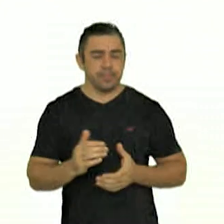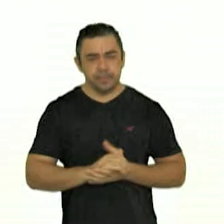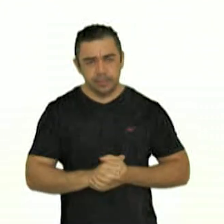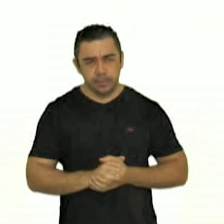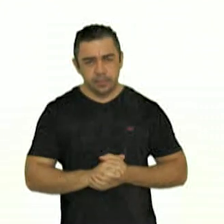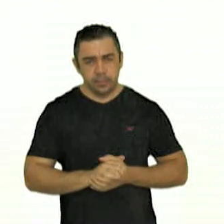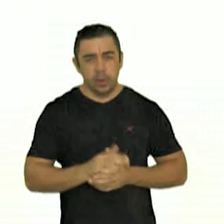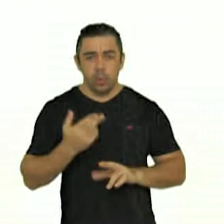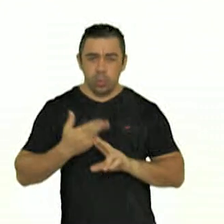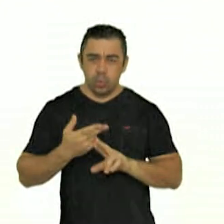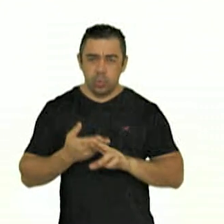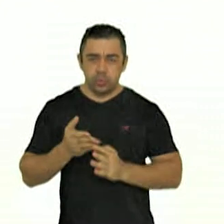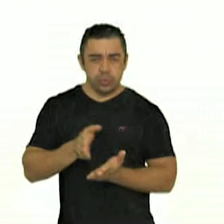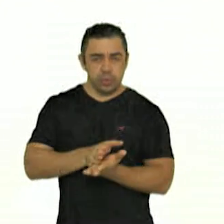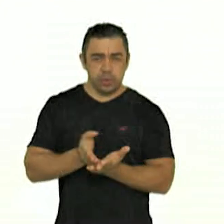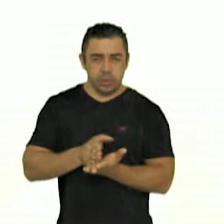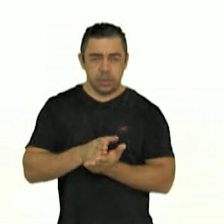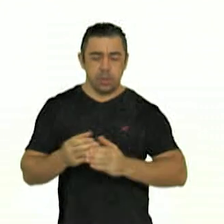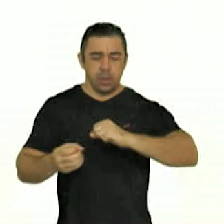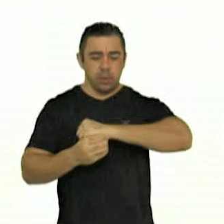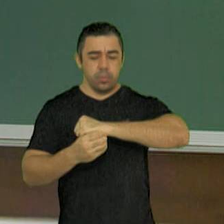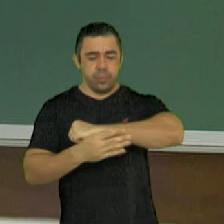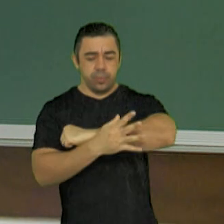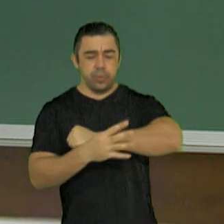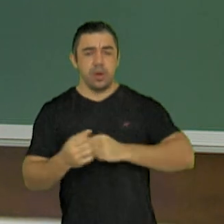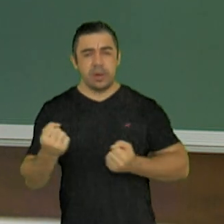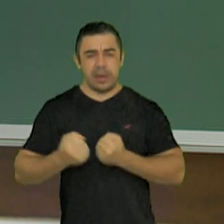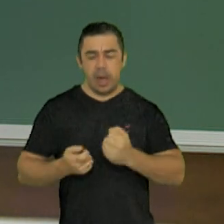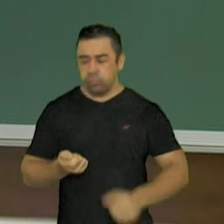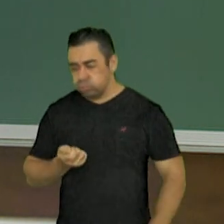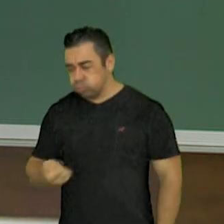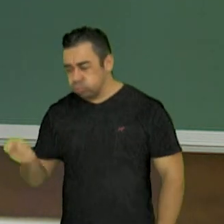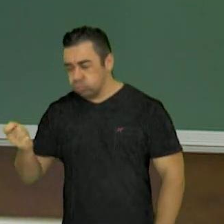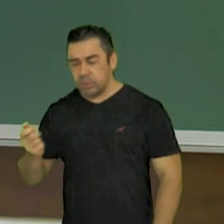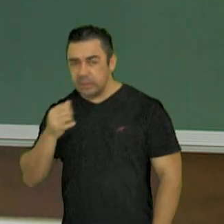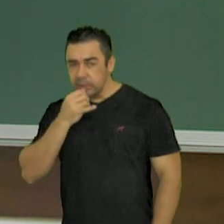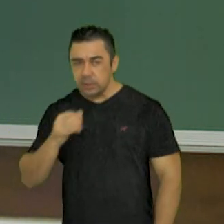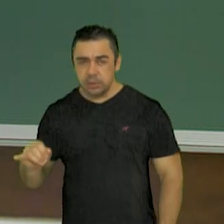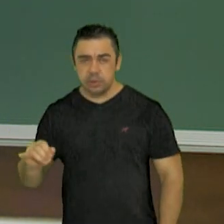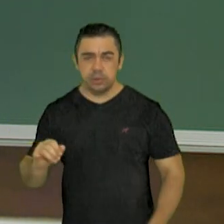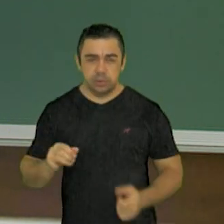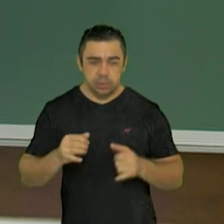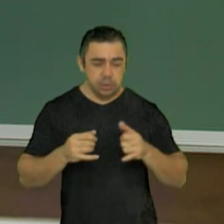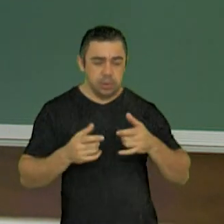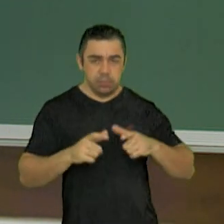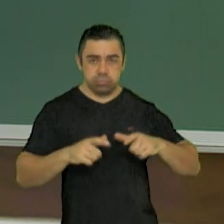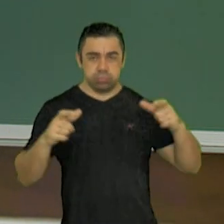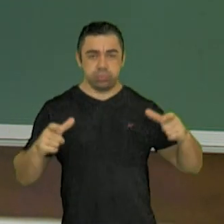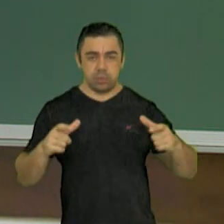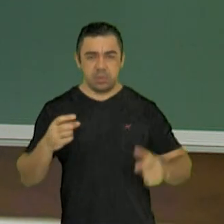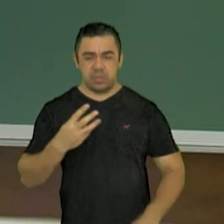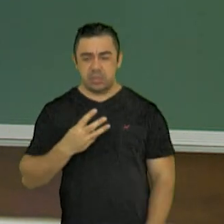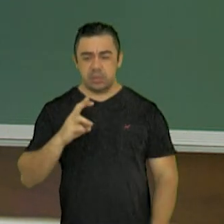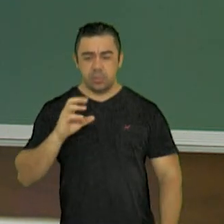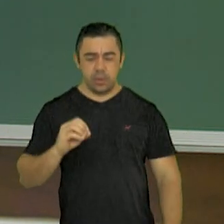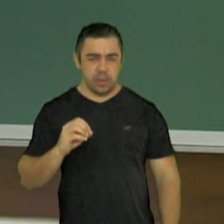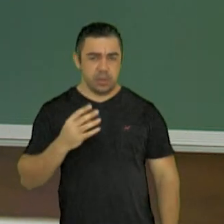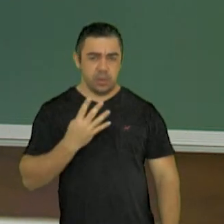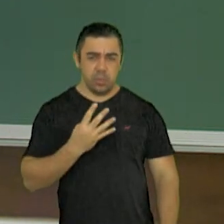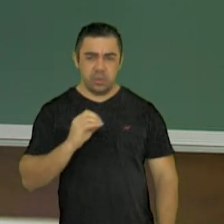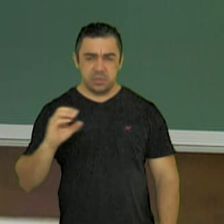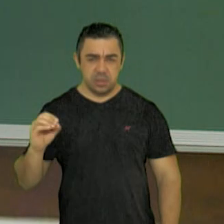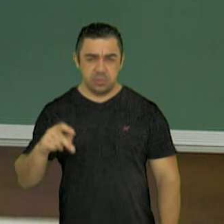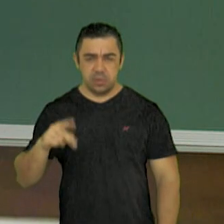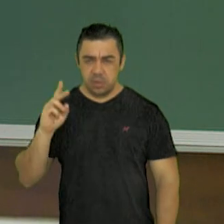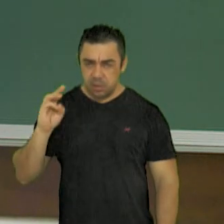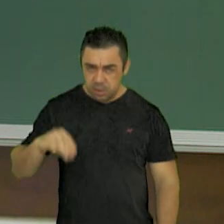dos híbridos, aquele você pluga seu carro na tomada, faz a recarga da bateria, pode rodar aí até 350, 400 quilômetros com um